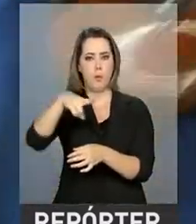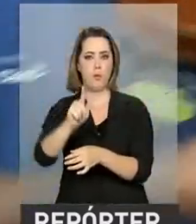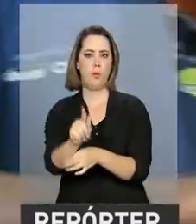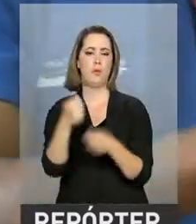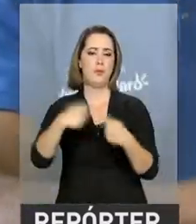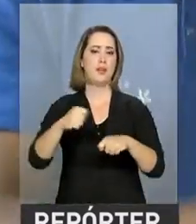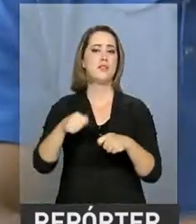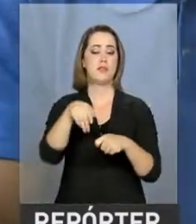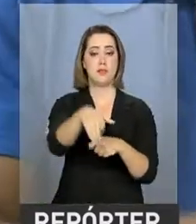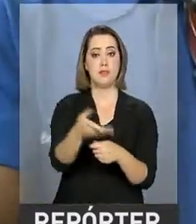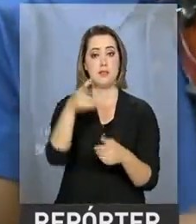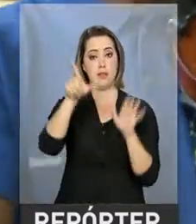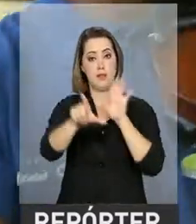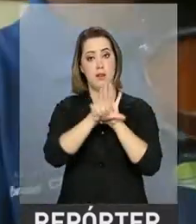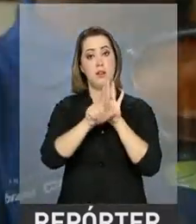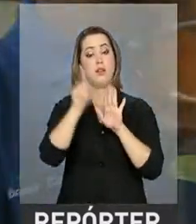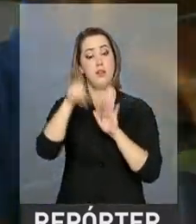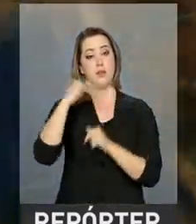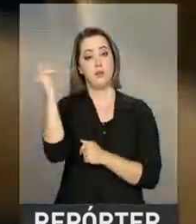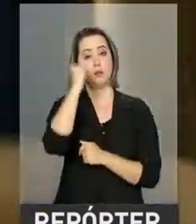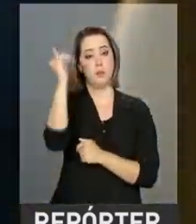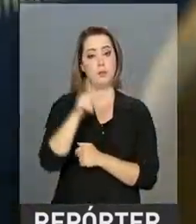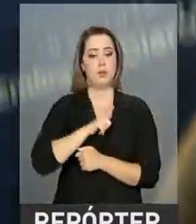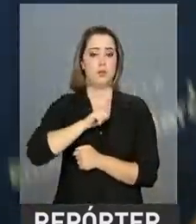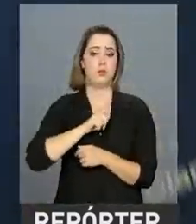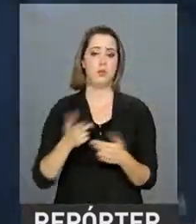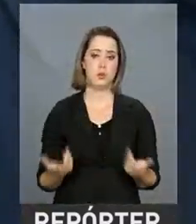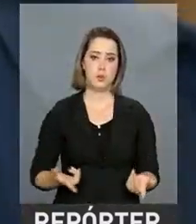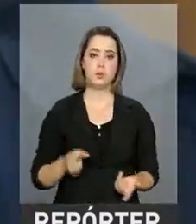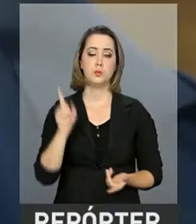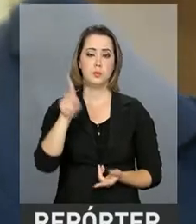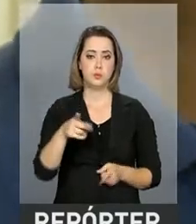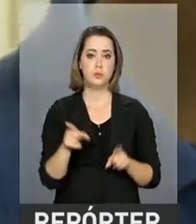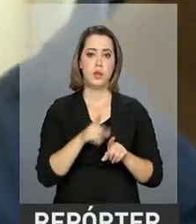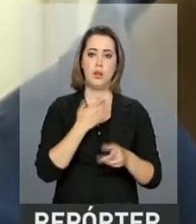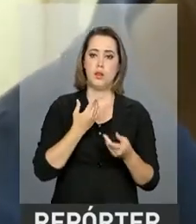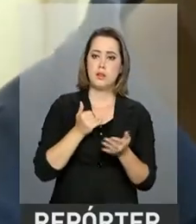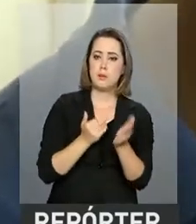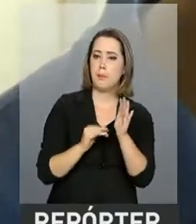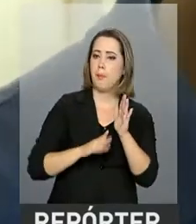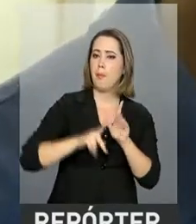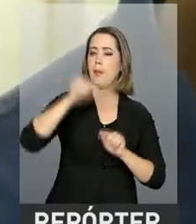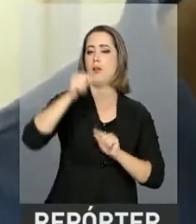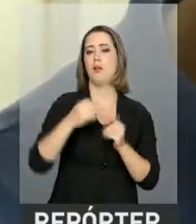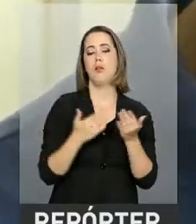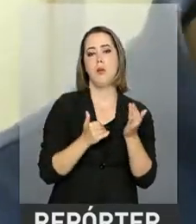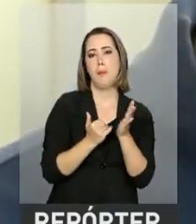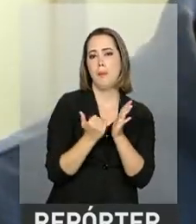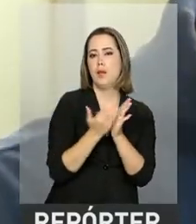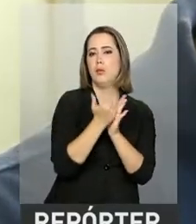leis, entende? É muito importante que elas existam e que elas se aprimorem cada vez mais.